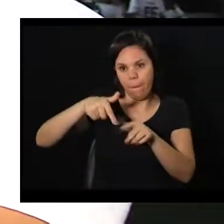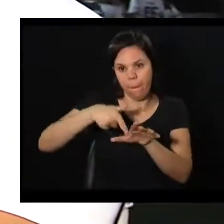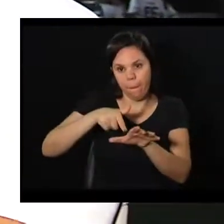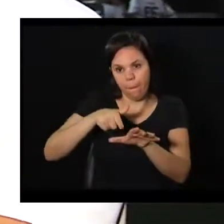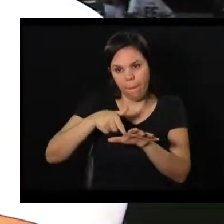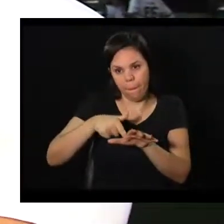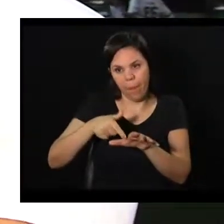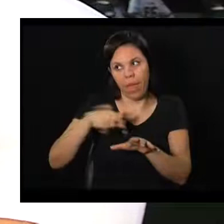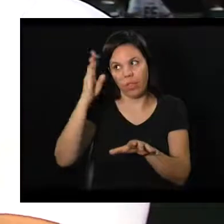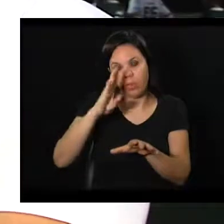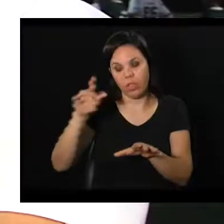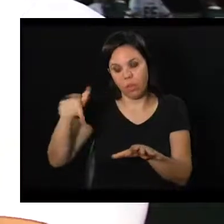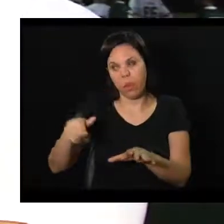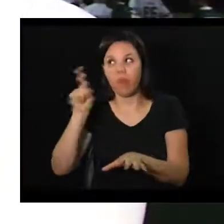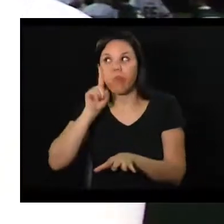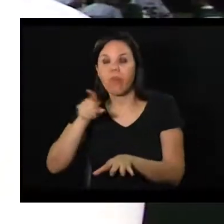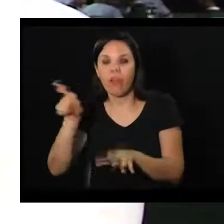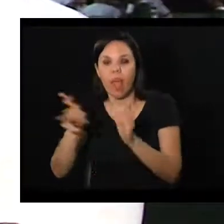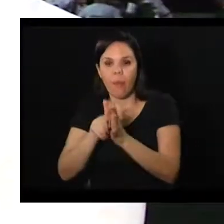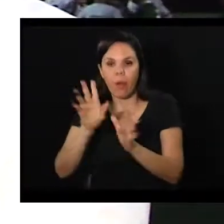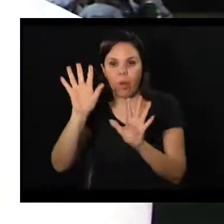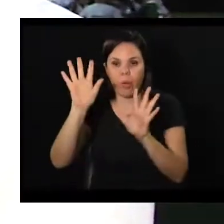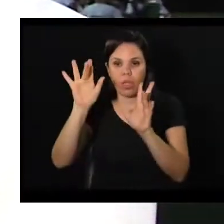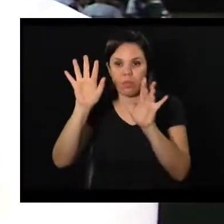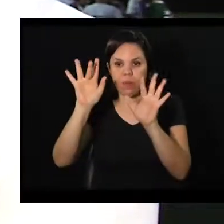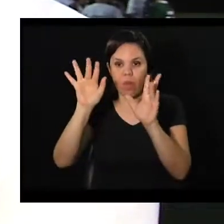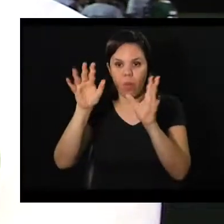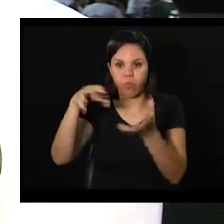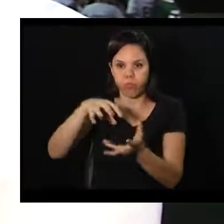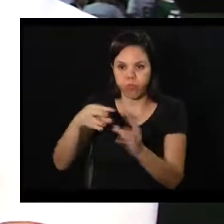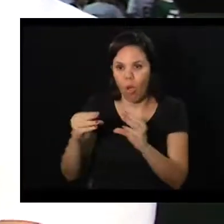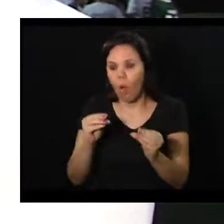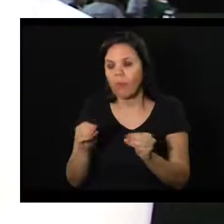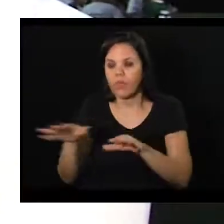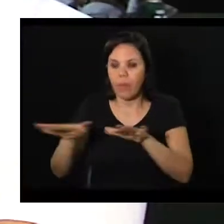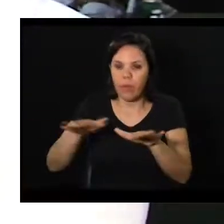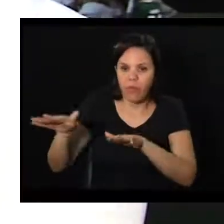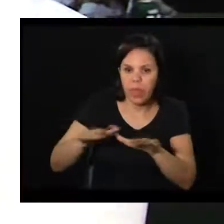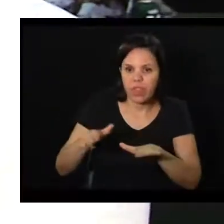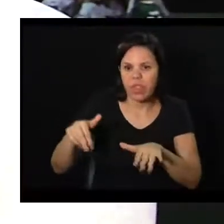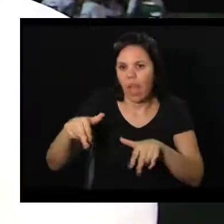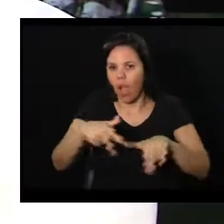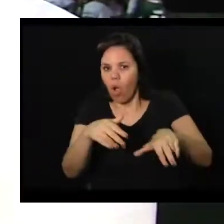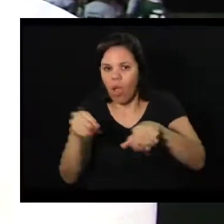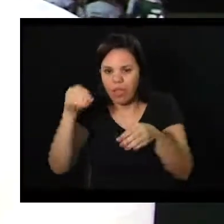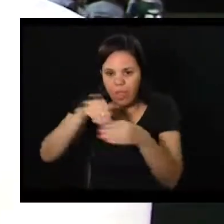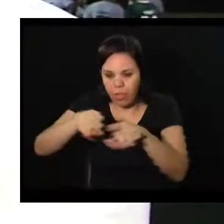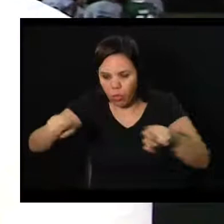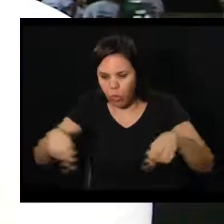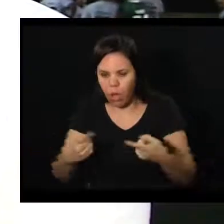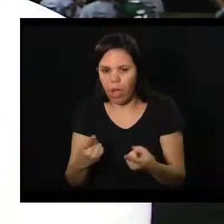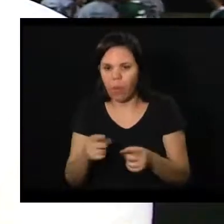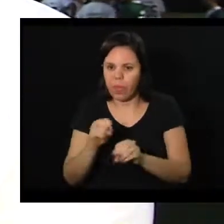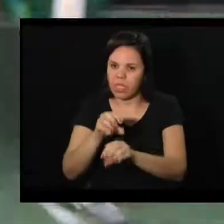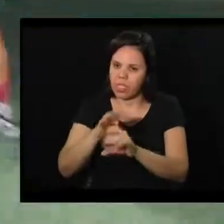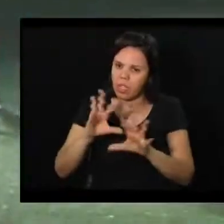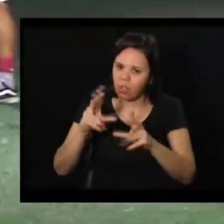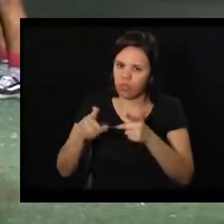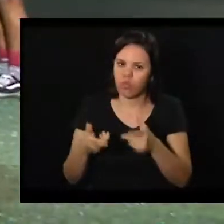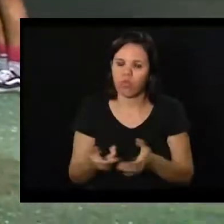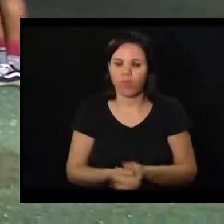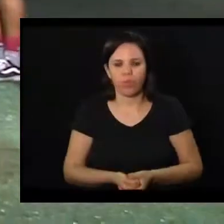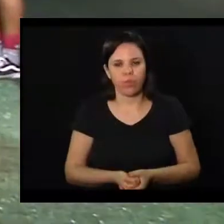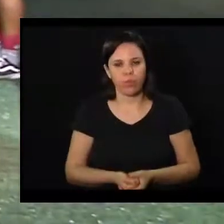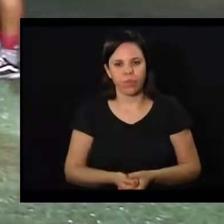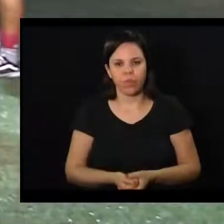como carregar uma bola, como se movimentar dentro de campo. Então a gente vai ensinando todas as partes do futebol americano. A